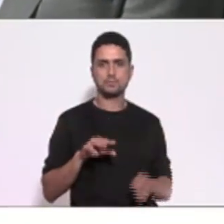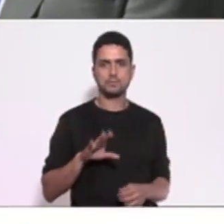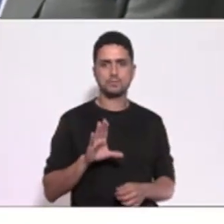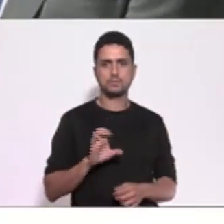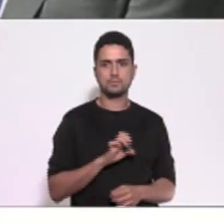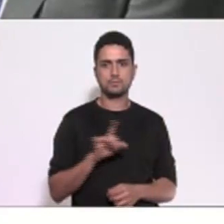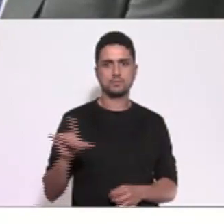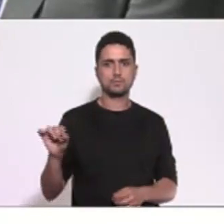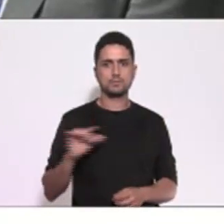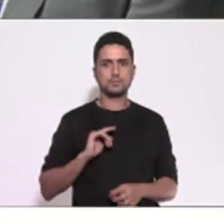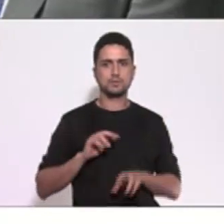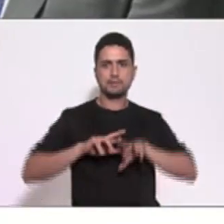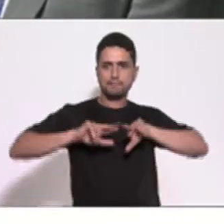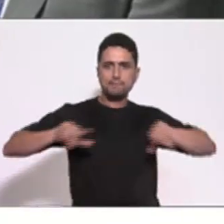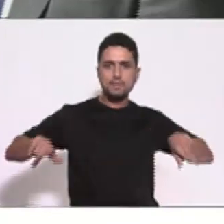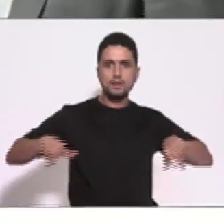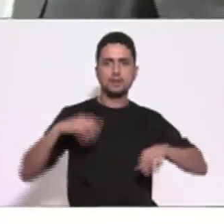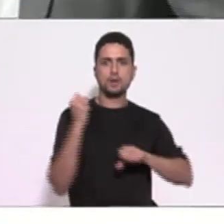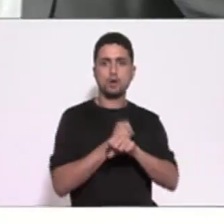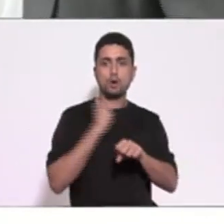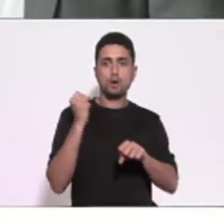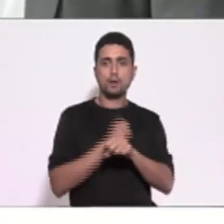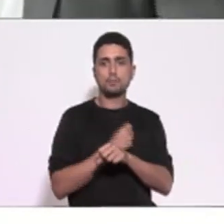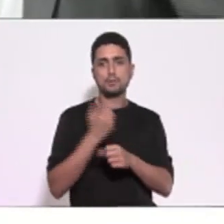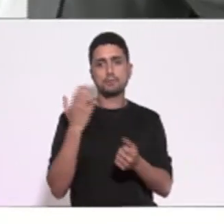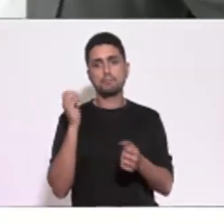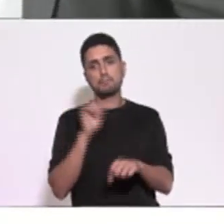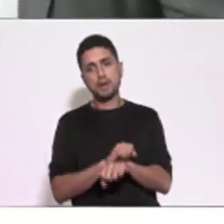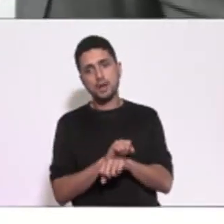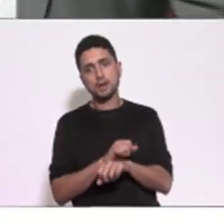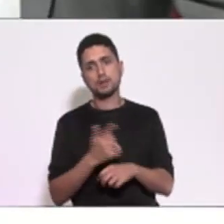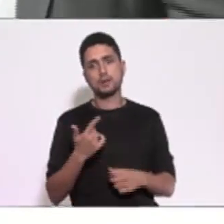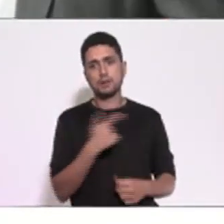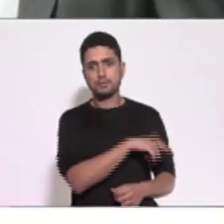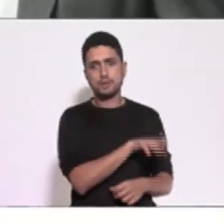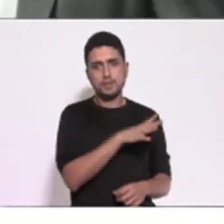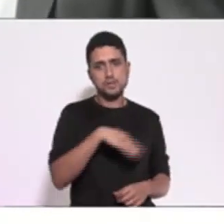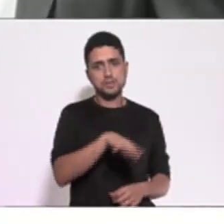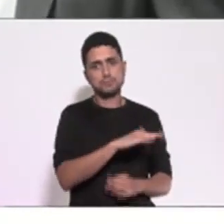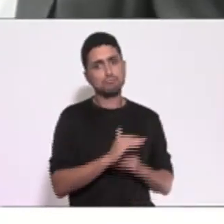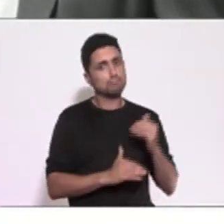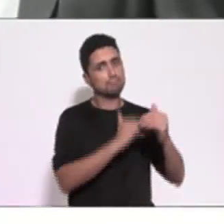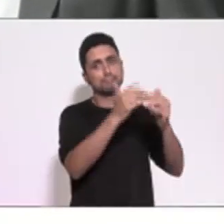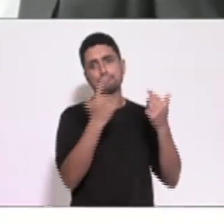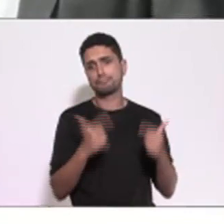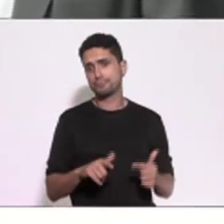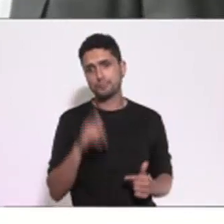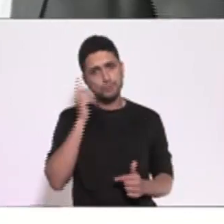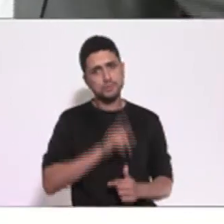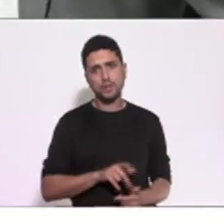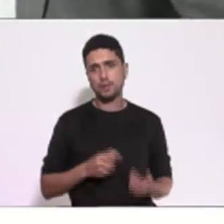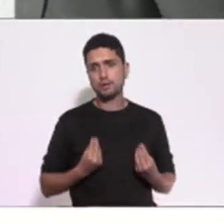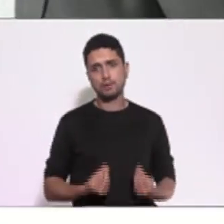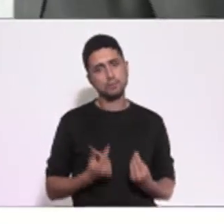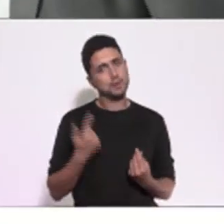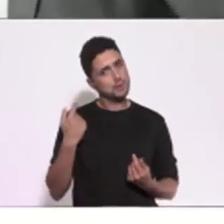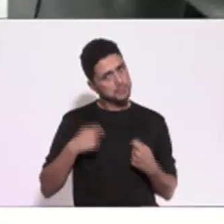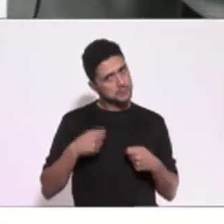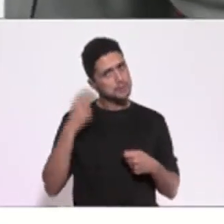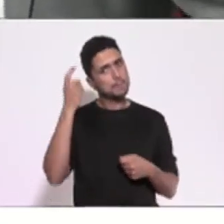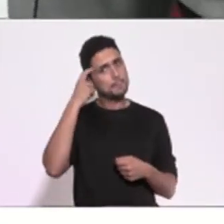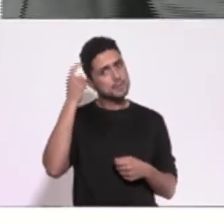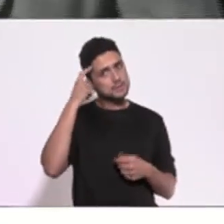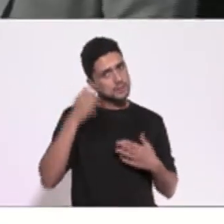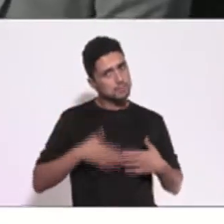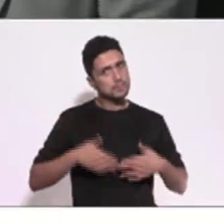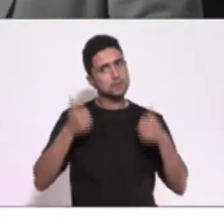restrições de obras que, de repente, vão impedir o avanço daquela região. Então, eu acho que a gente precisa pensar um pouco melhor sobre esse assunto e